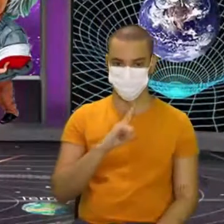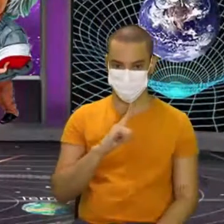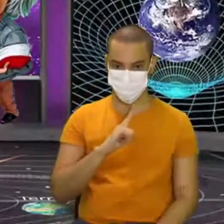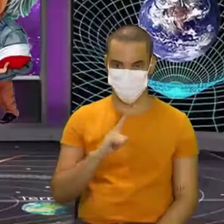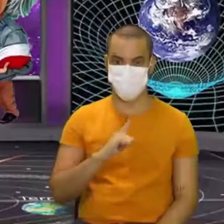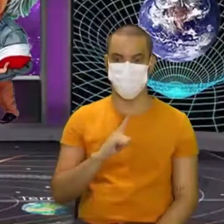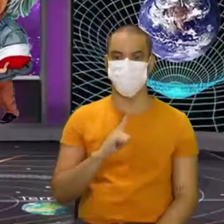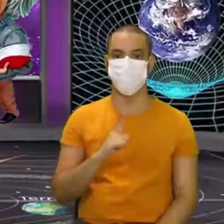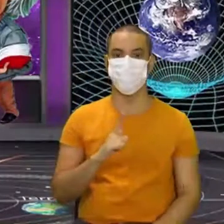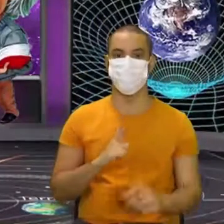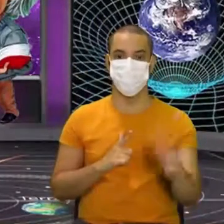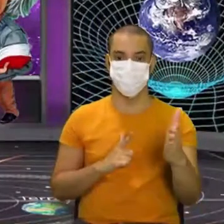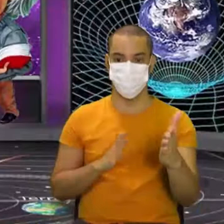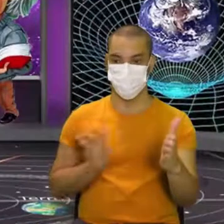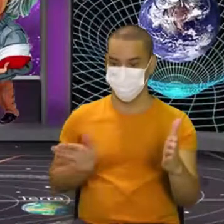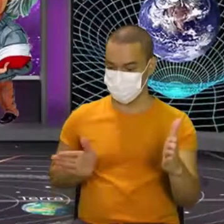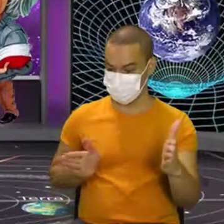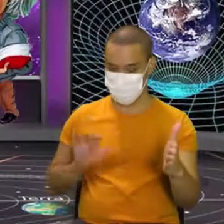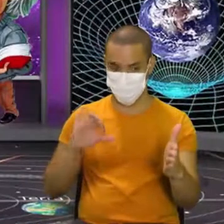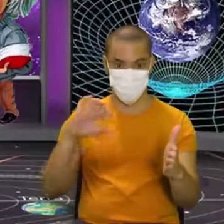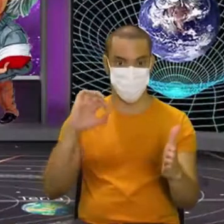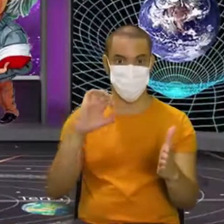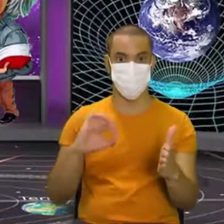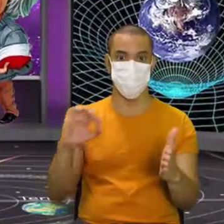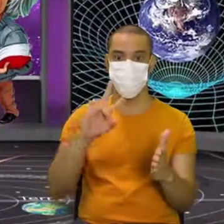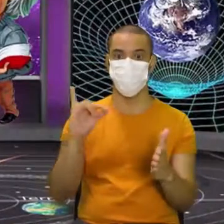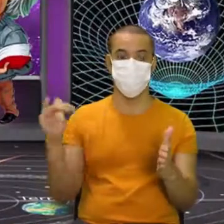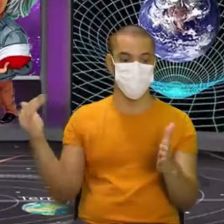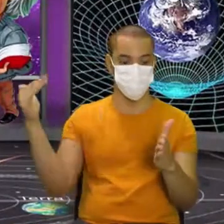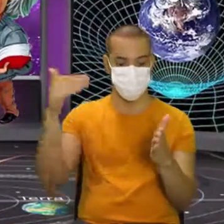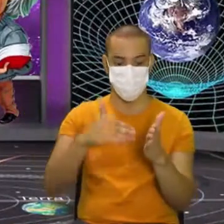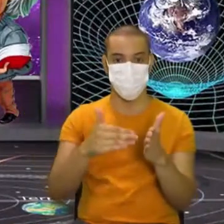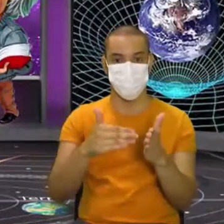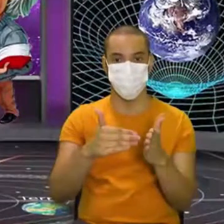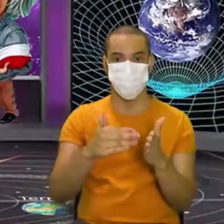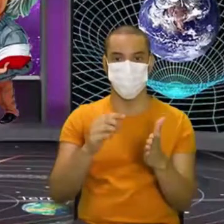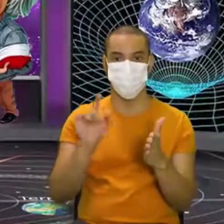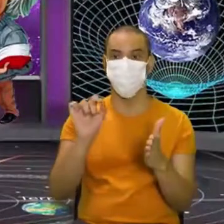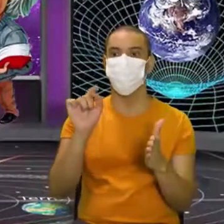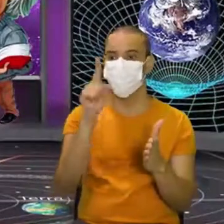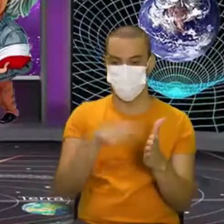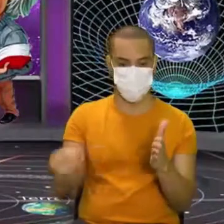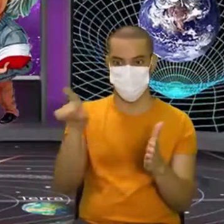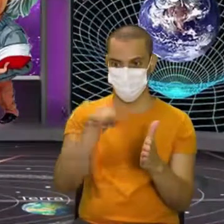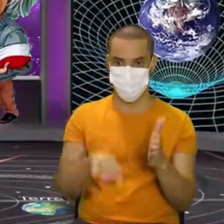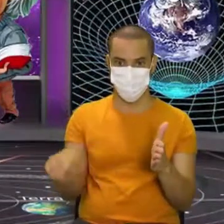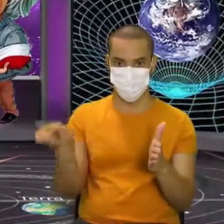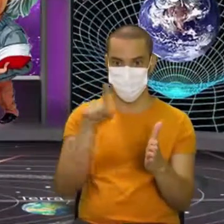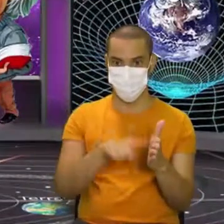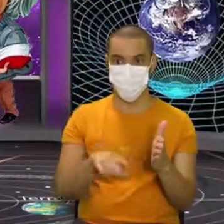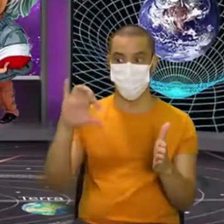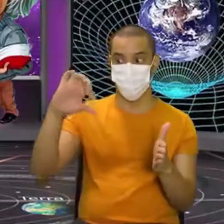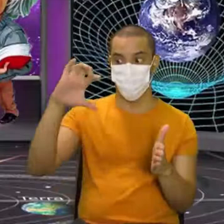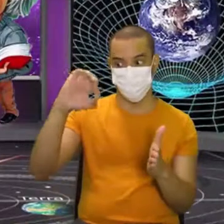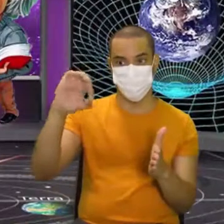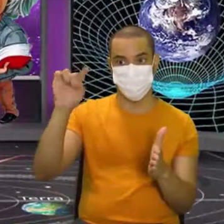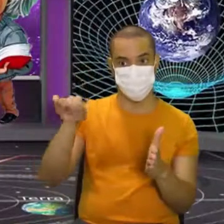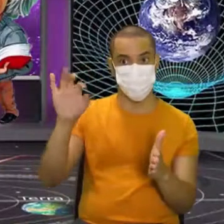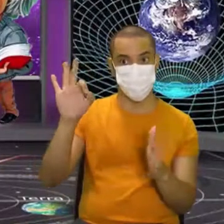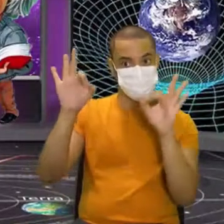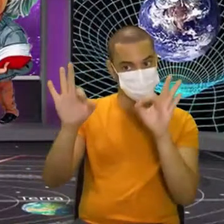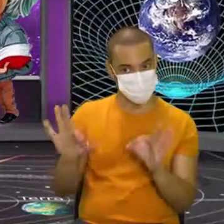a partícula vem 90 o que ela faz ela vai chegar aqui vai ficar girando com 90 graus